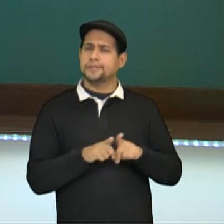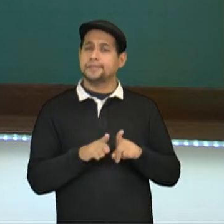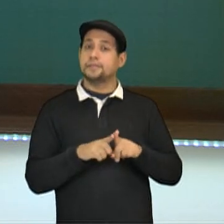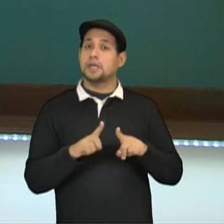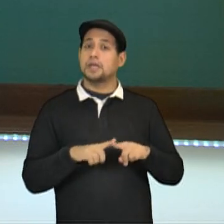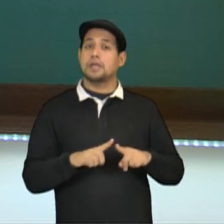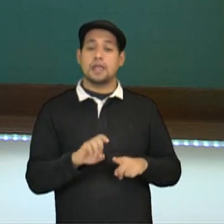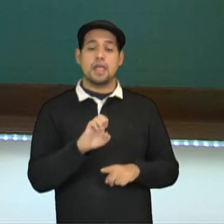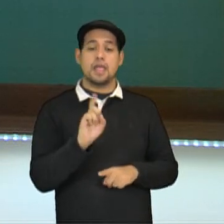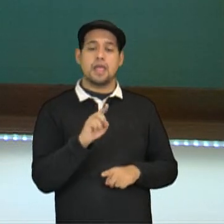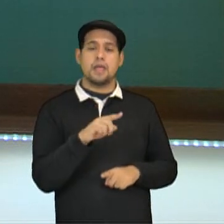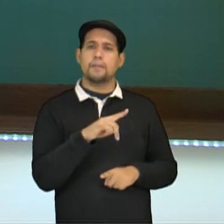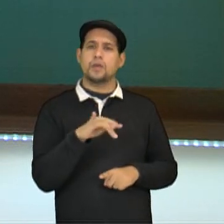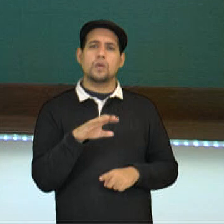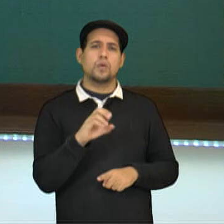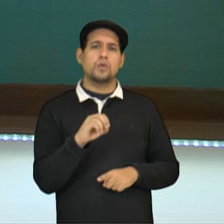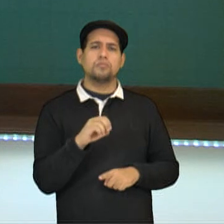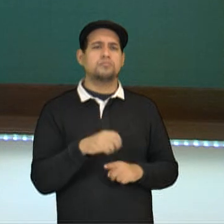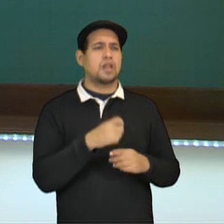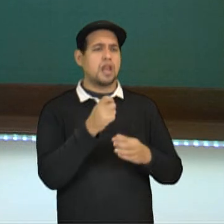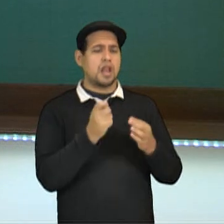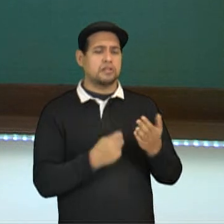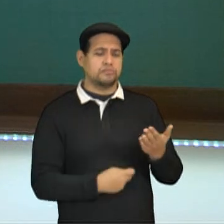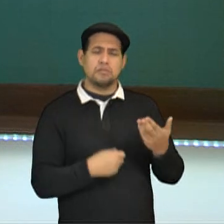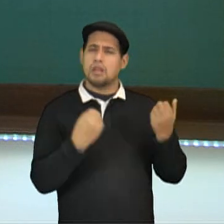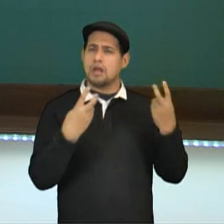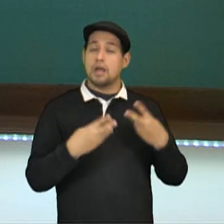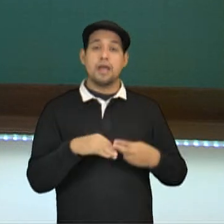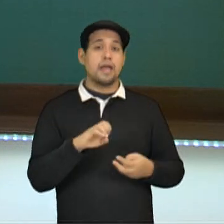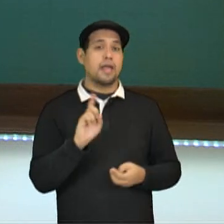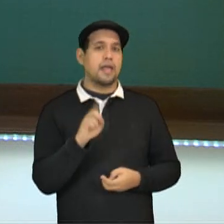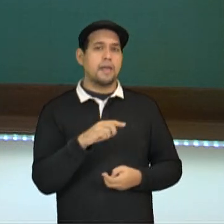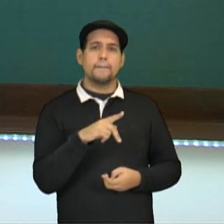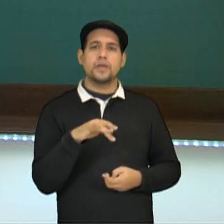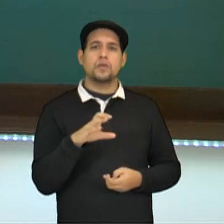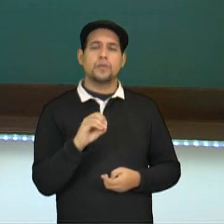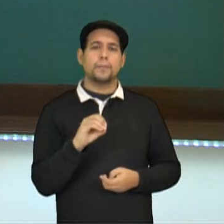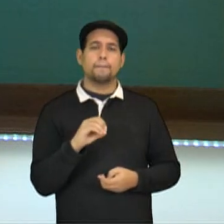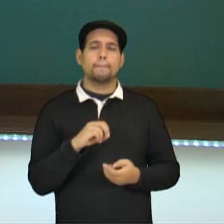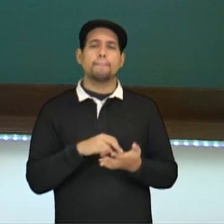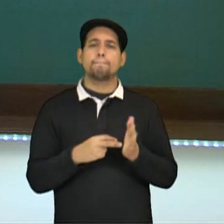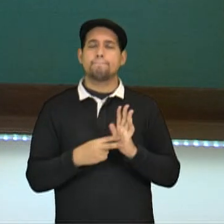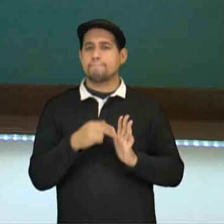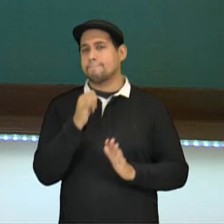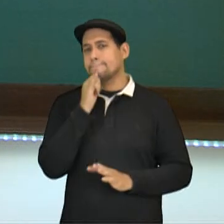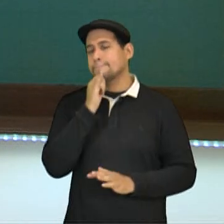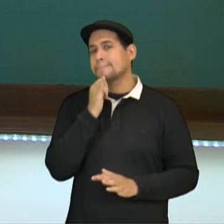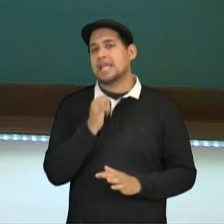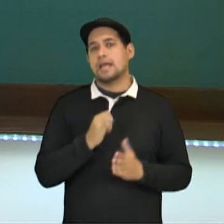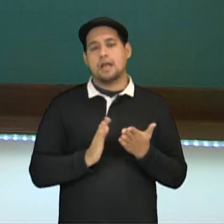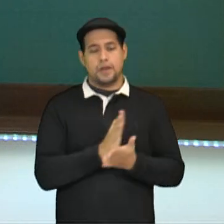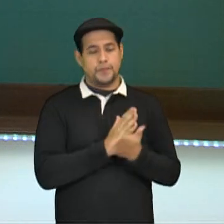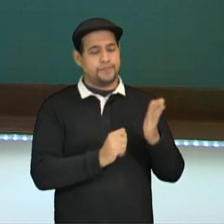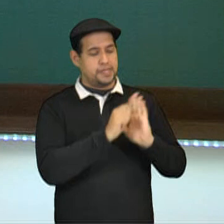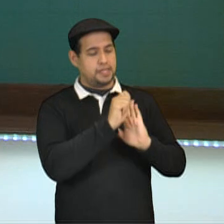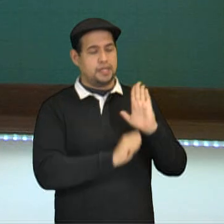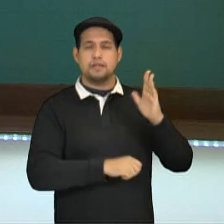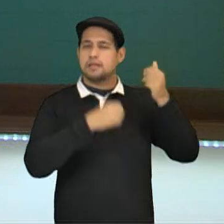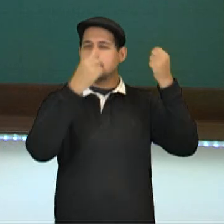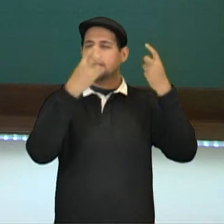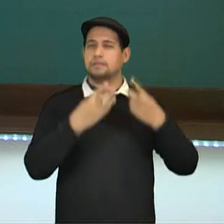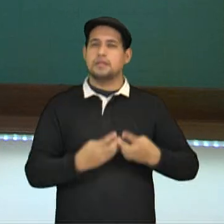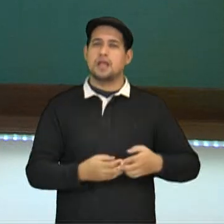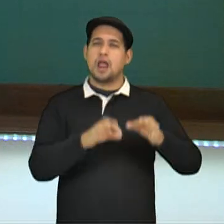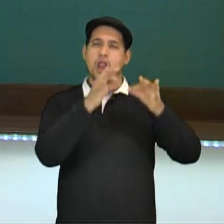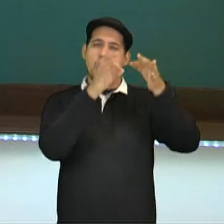E o épico, epopeia, narrativa em versos. Então, épico, uma epopeia, né? São textos que contam